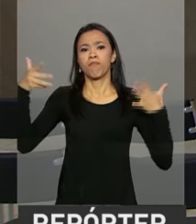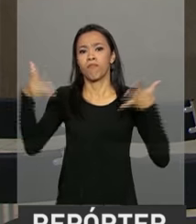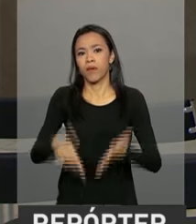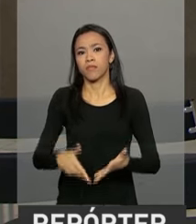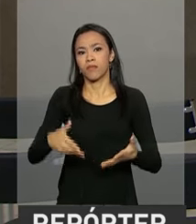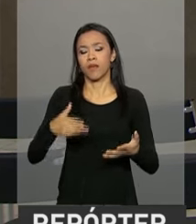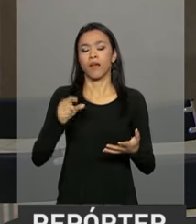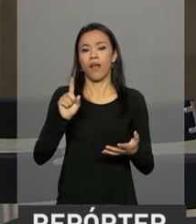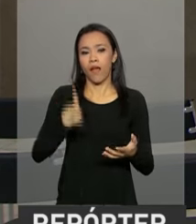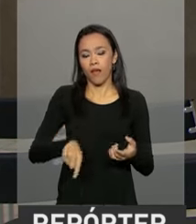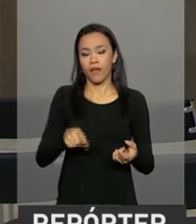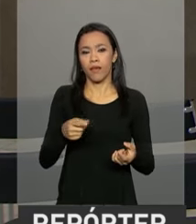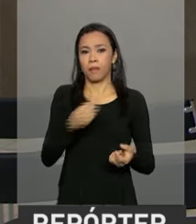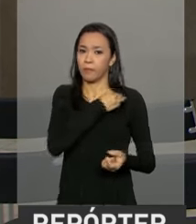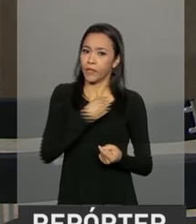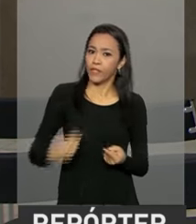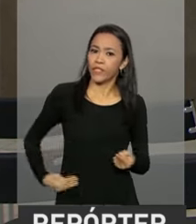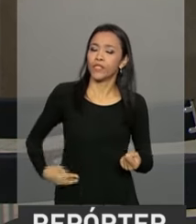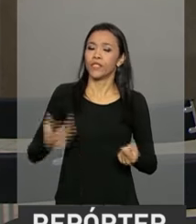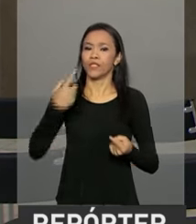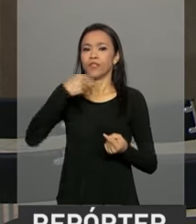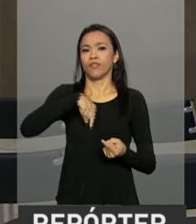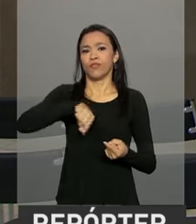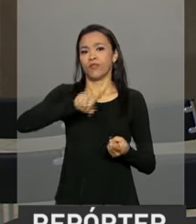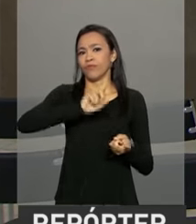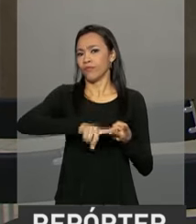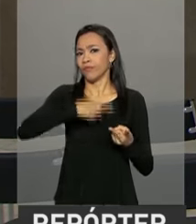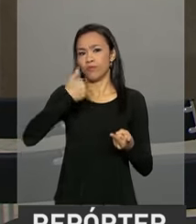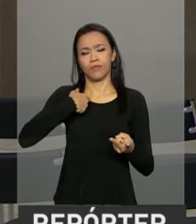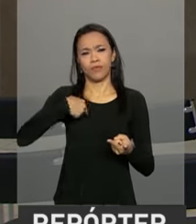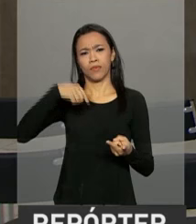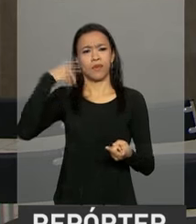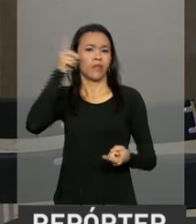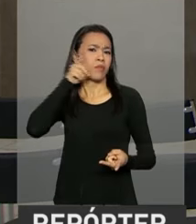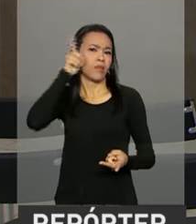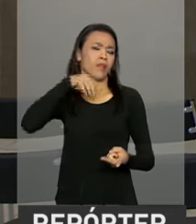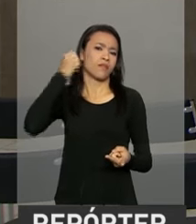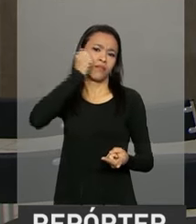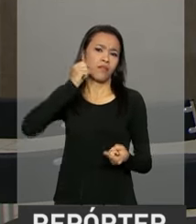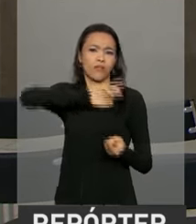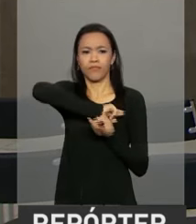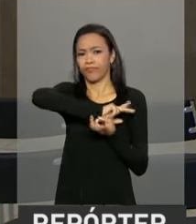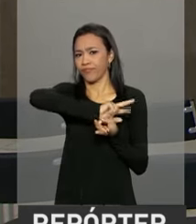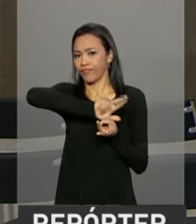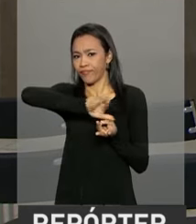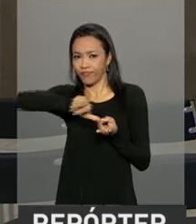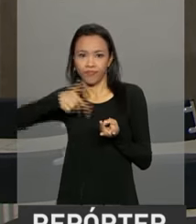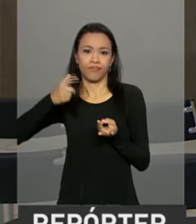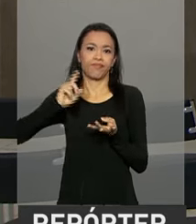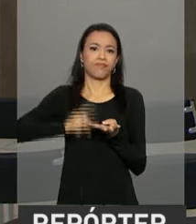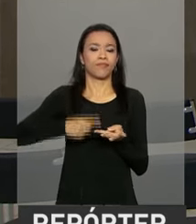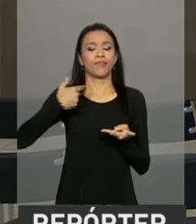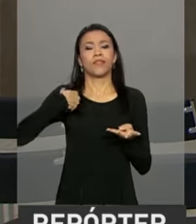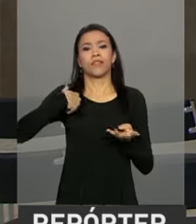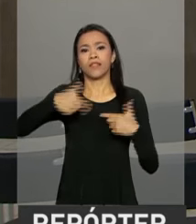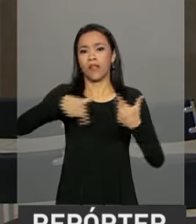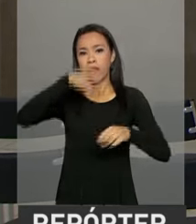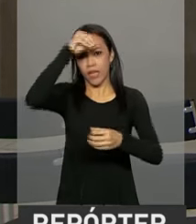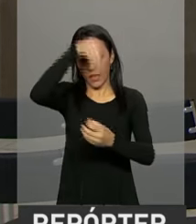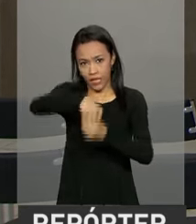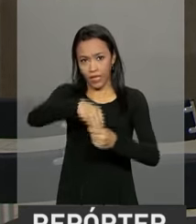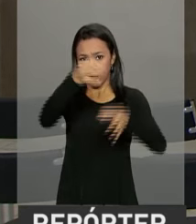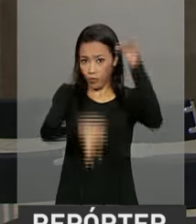aí também ministros de Estado, parlamentares, outras autoridades, membros integrantes do Poder Judiciário,